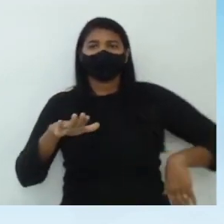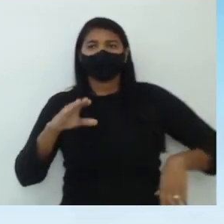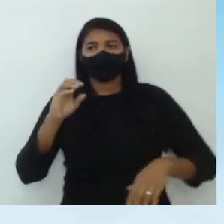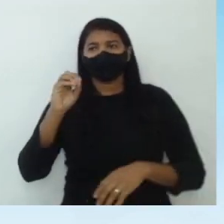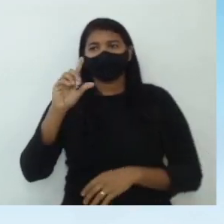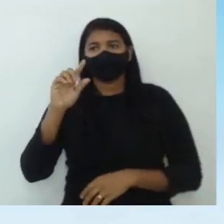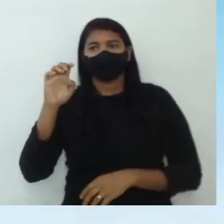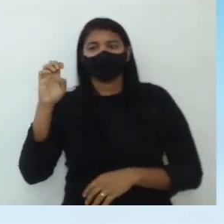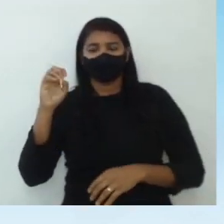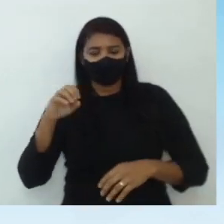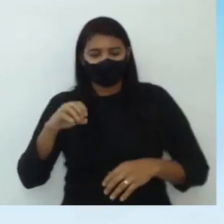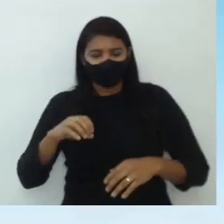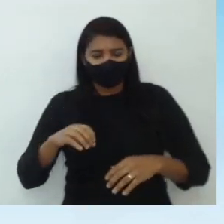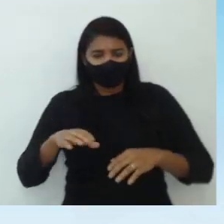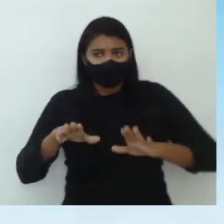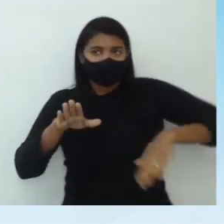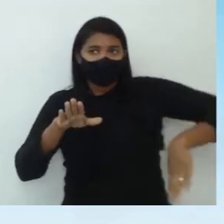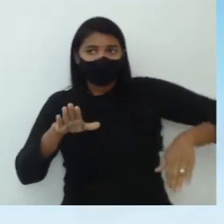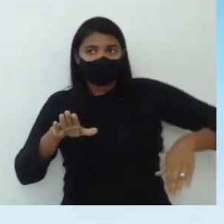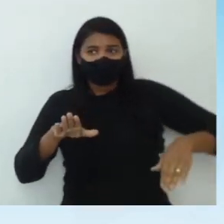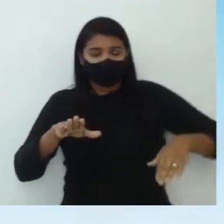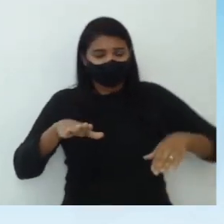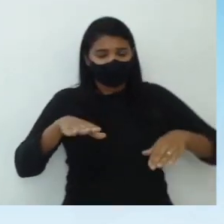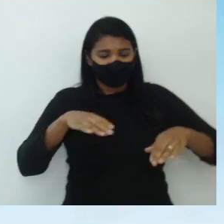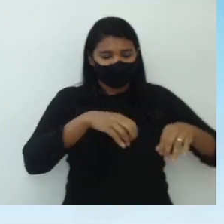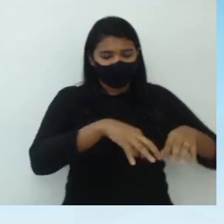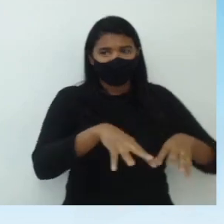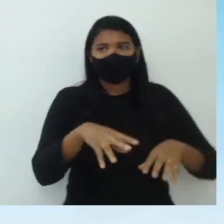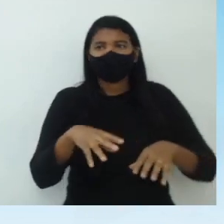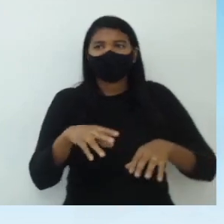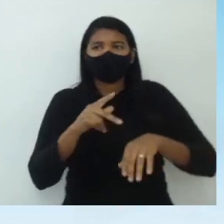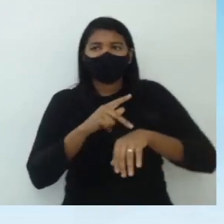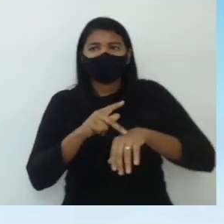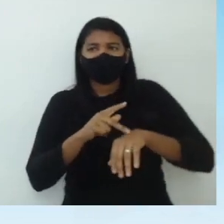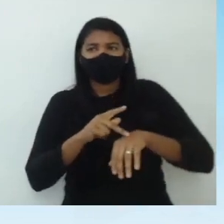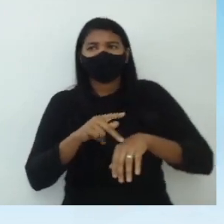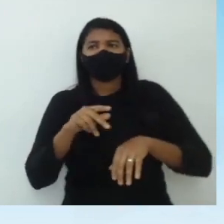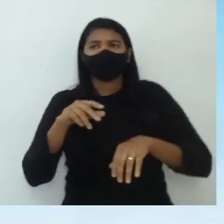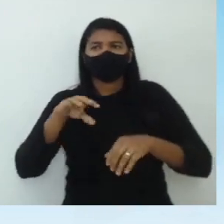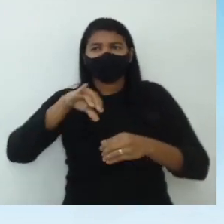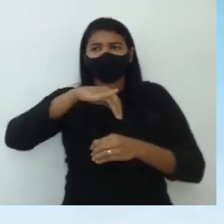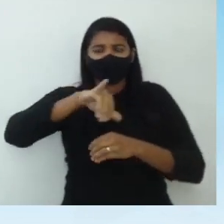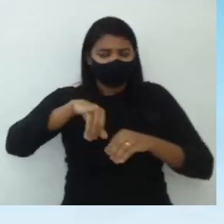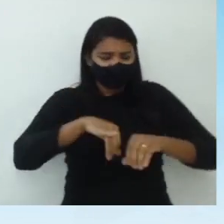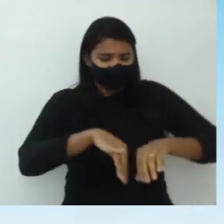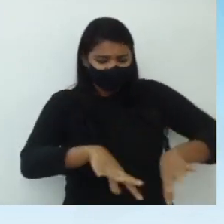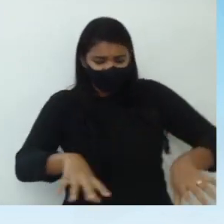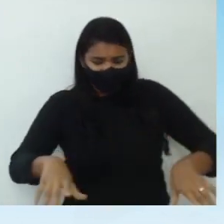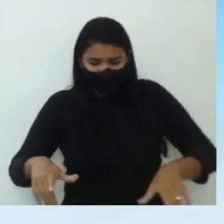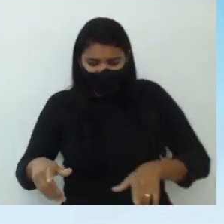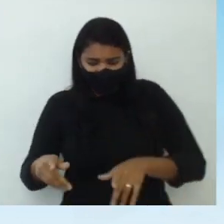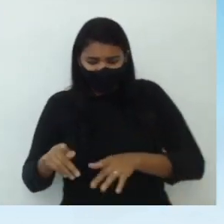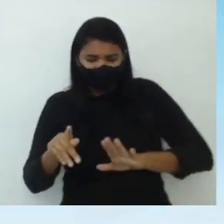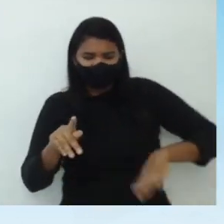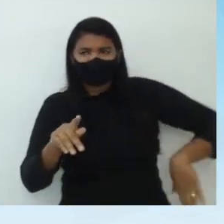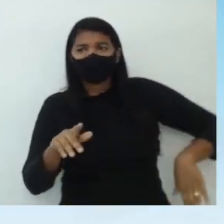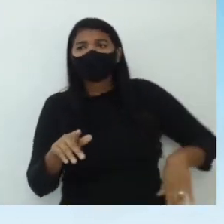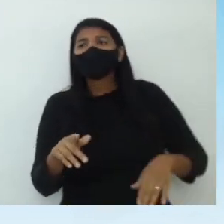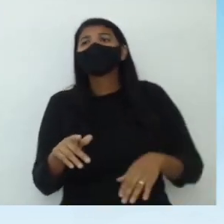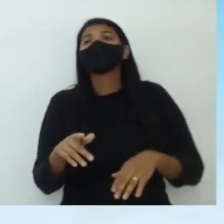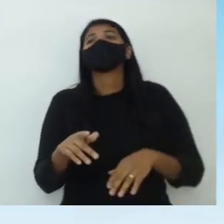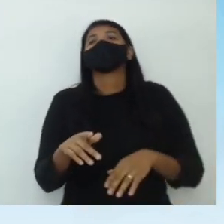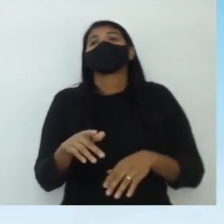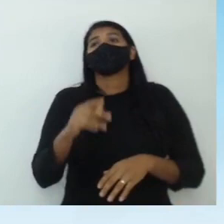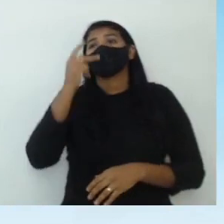de todo o Nordeste quase, né? A gente só vai colher o resultado daquilo nos próximos 10 anos. Aquelas pessoas que a gente